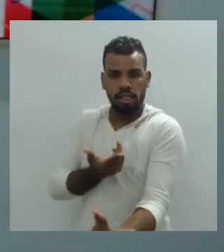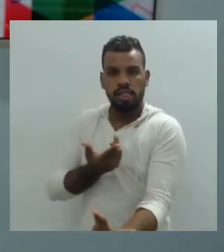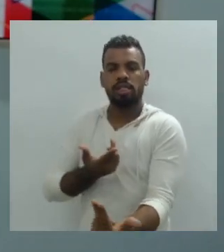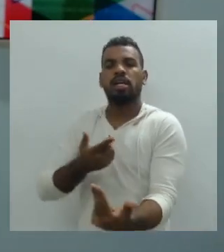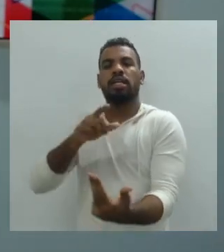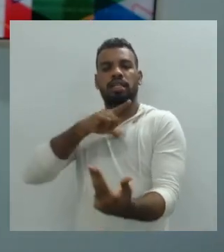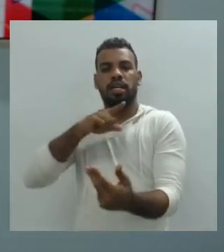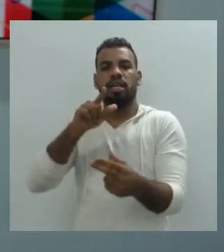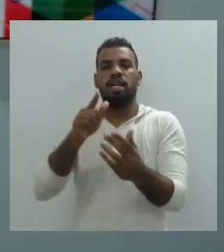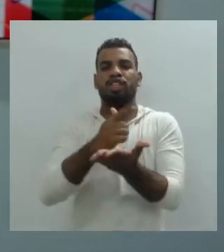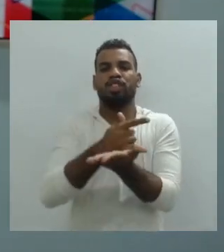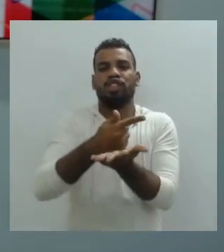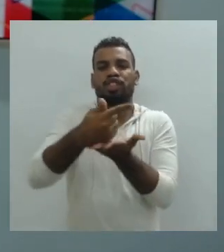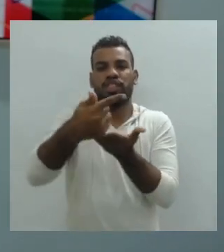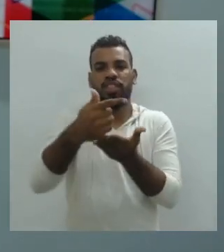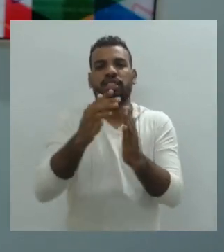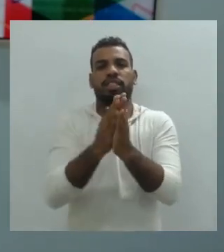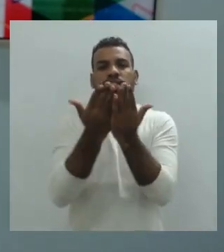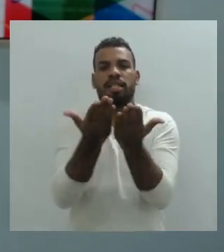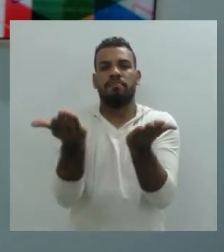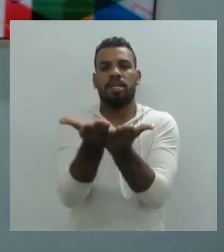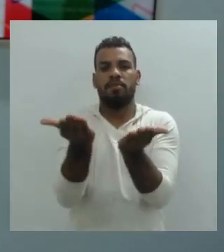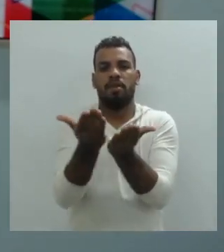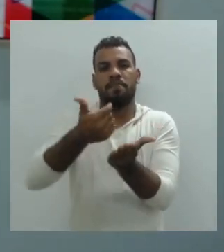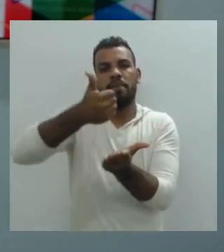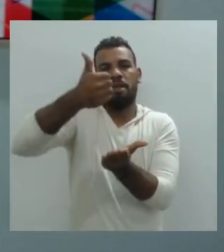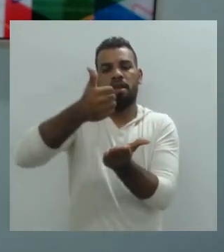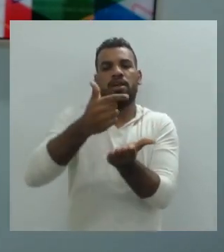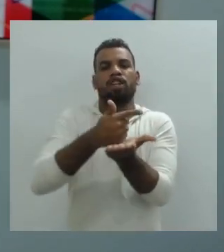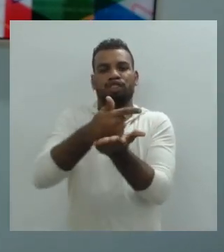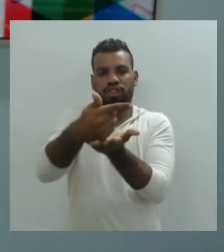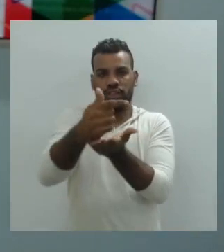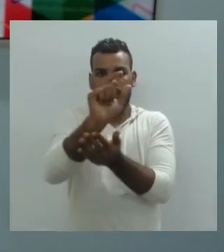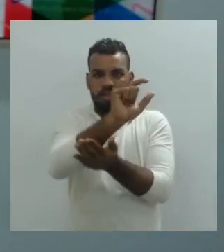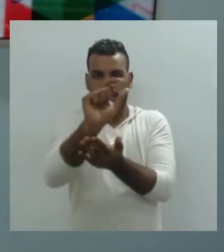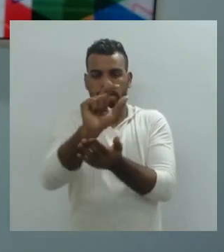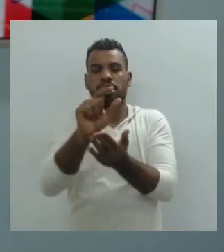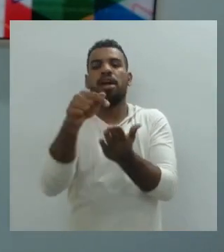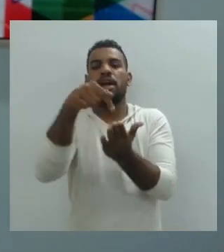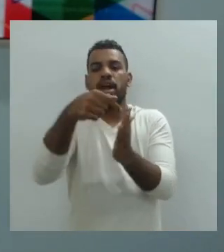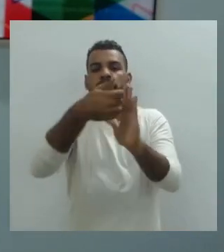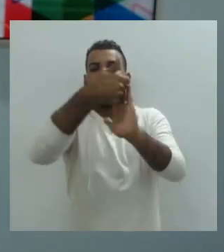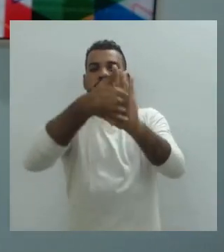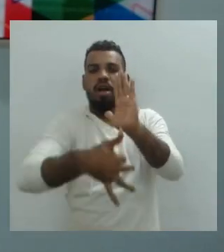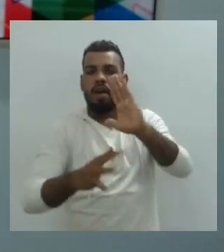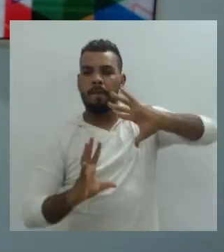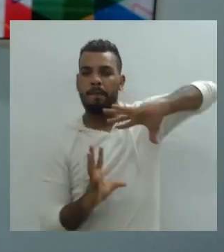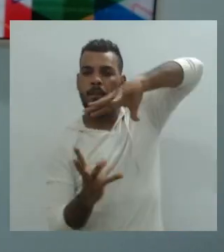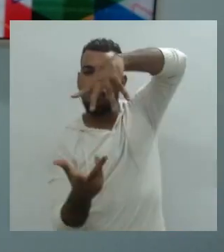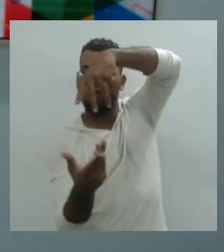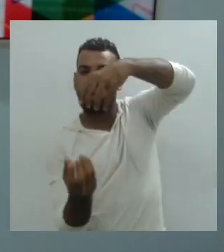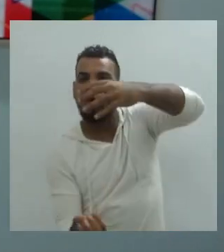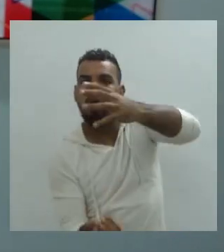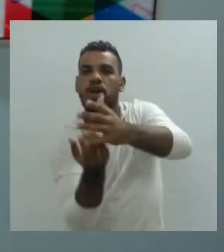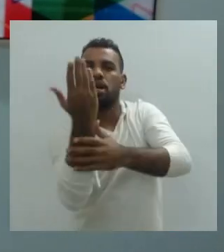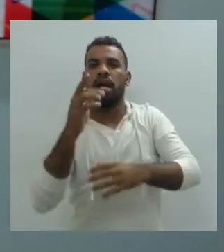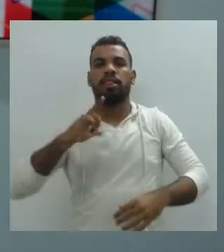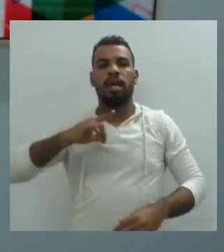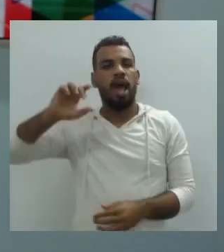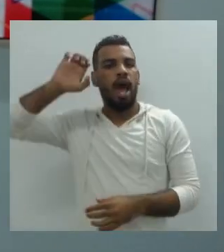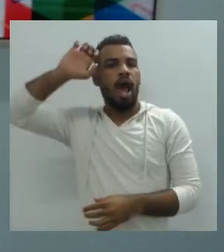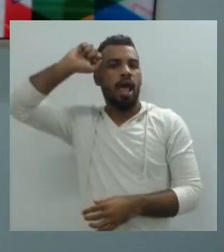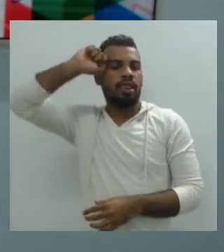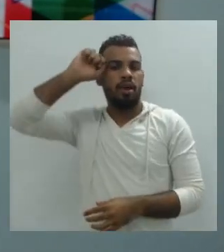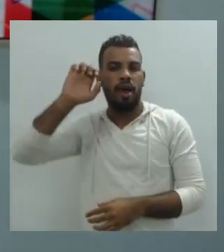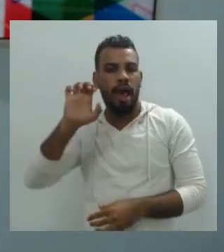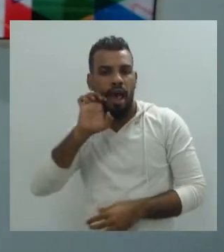Gênesis, o primeiro livro da Bíblia. Ele narra a criação do mundo e de Adão e Eva, que são